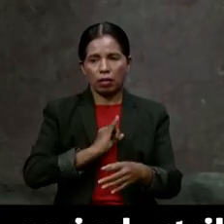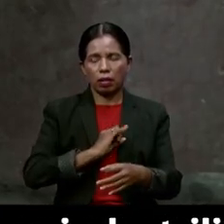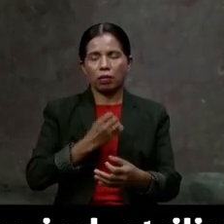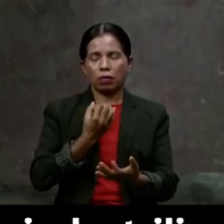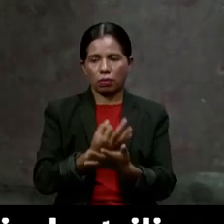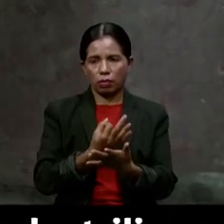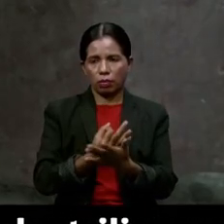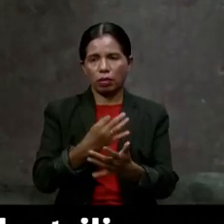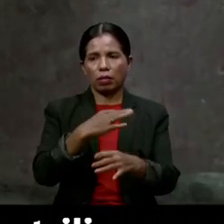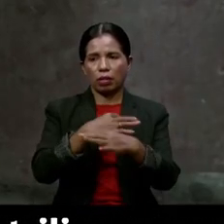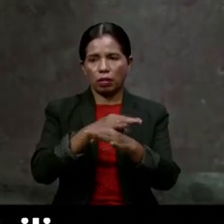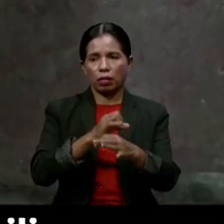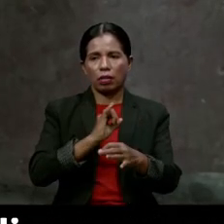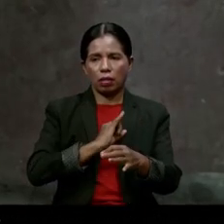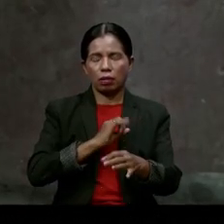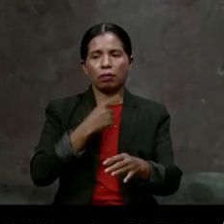be ne hari ane ha hatu te imi.